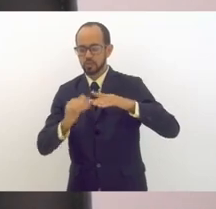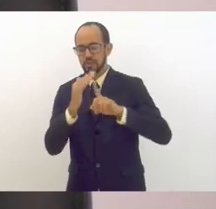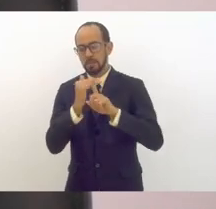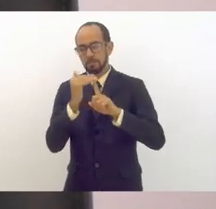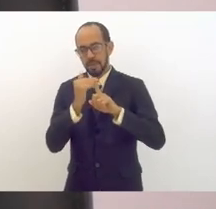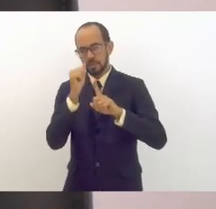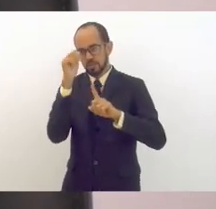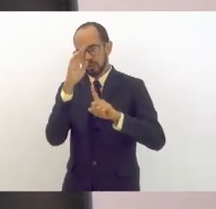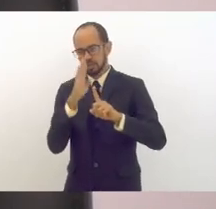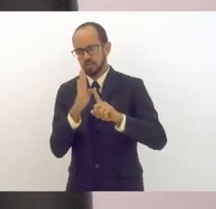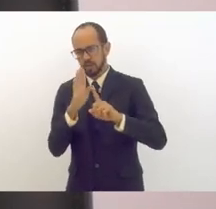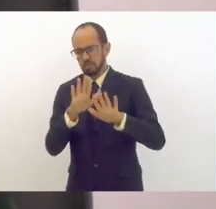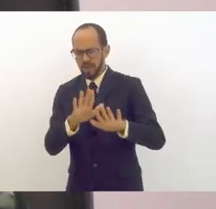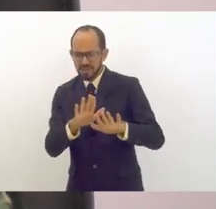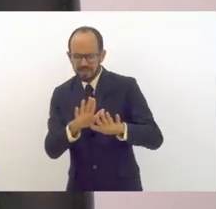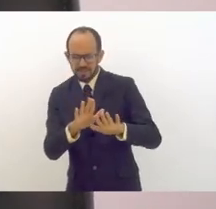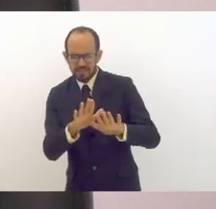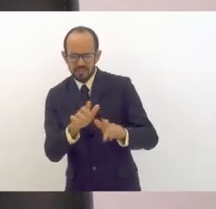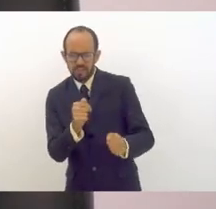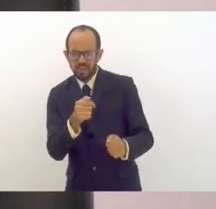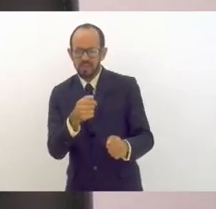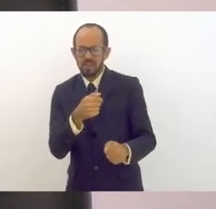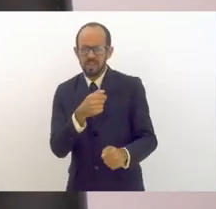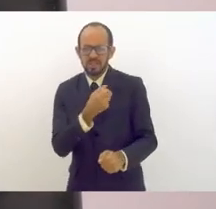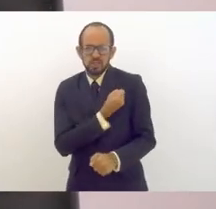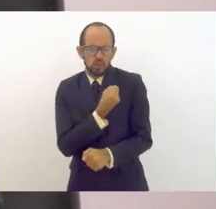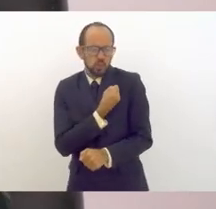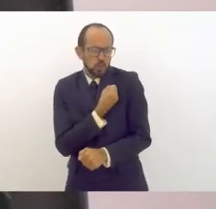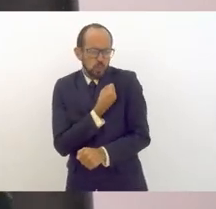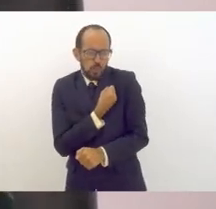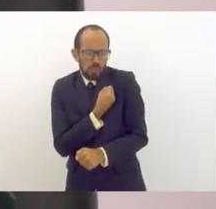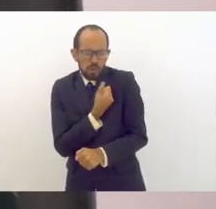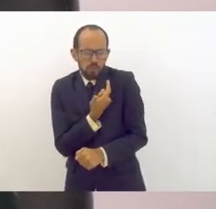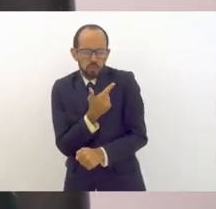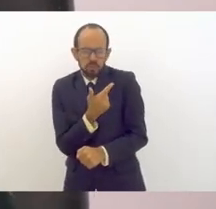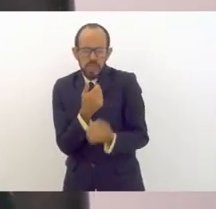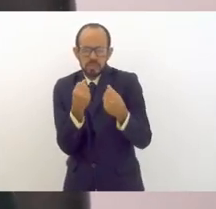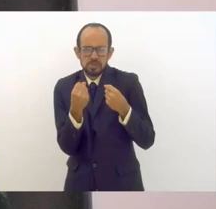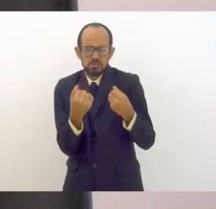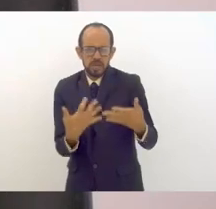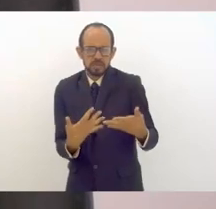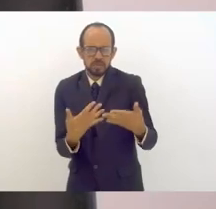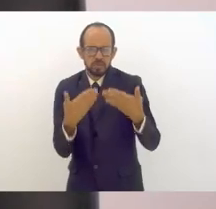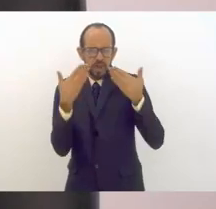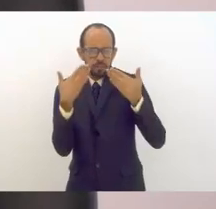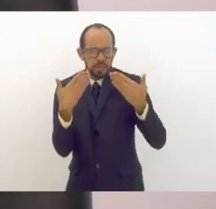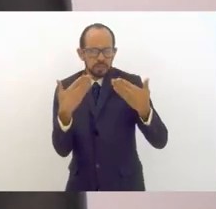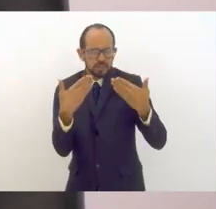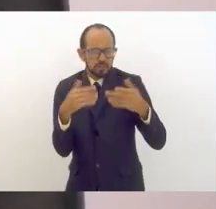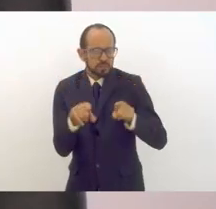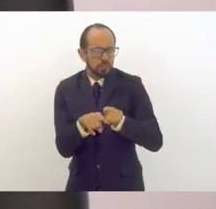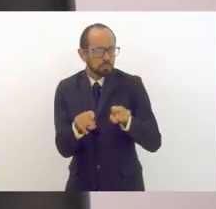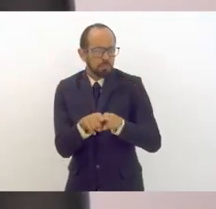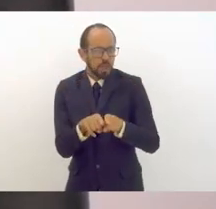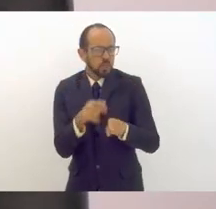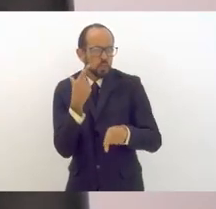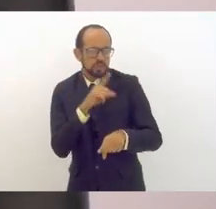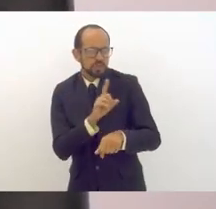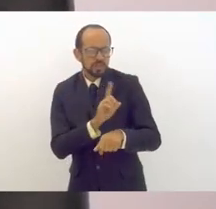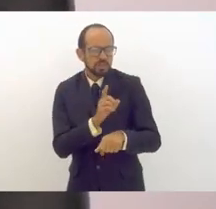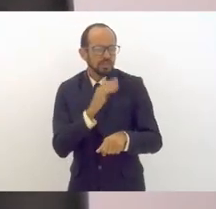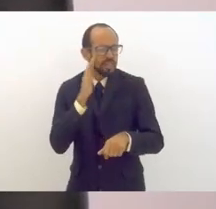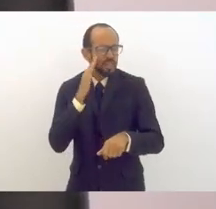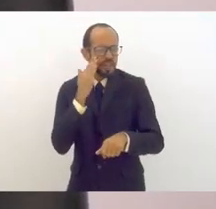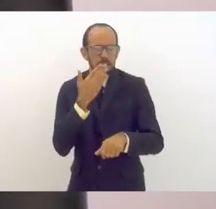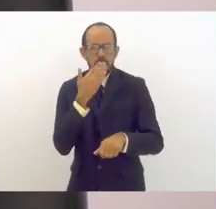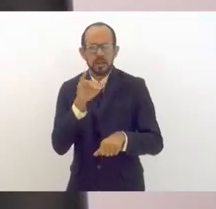nacional. Mas, assim, o número está frio, e na apresentação também eu não consegui perceber quais foram as estratégias